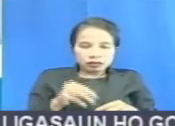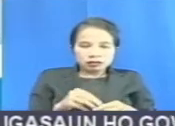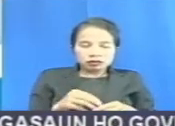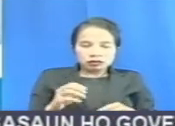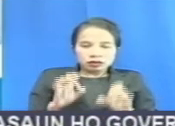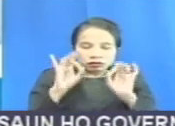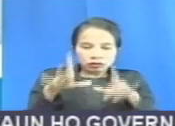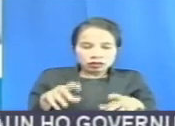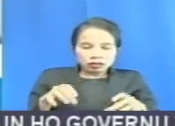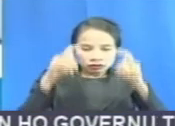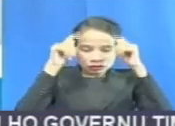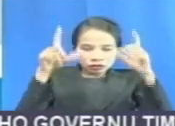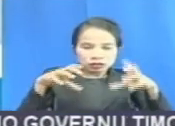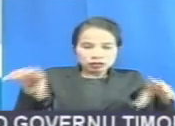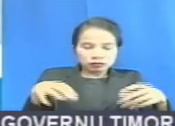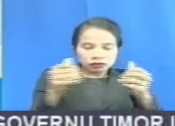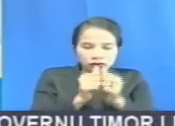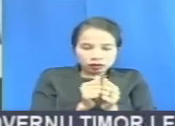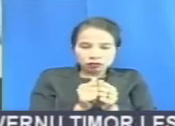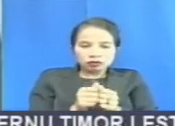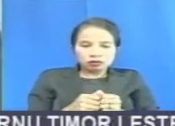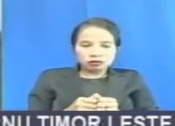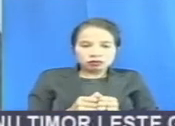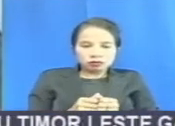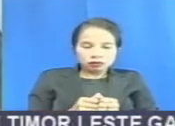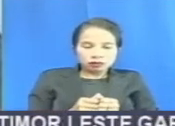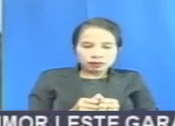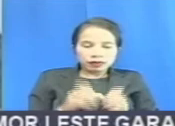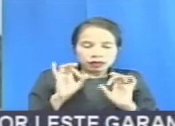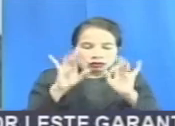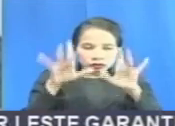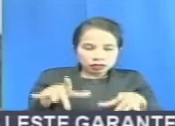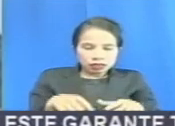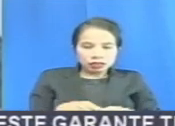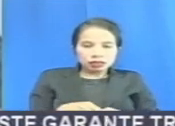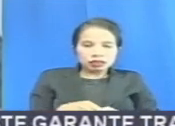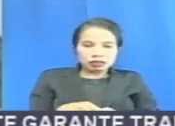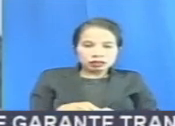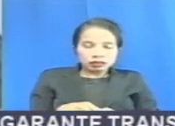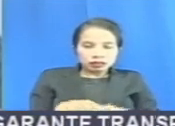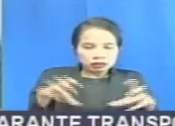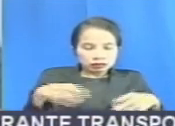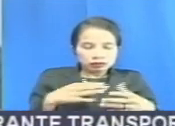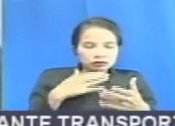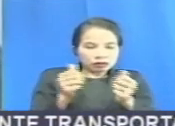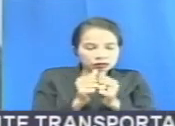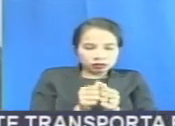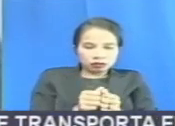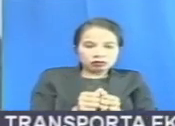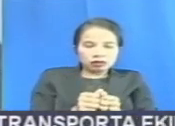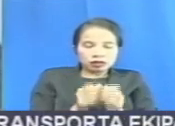e a área coronavírus. Particularmente, Austrália e o comitimento a de suporte ao processo de